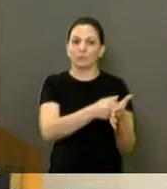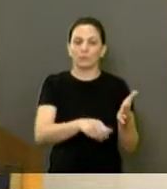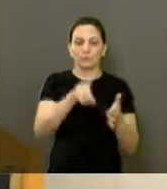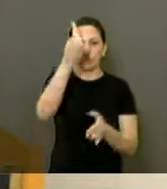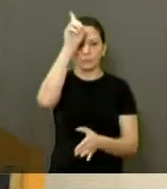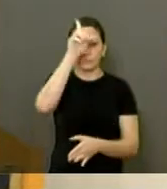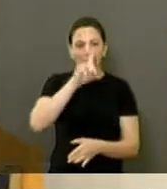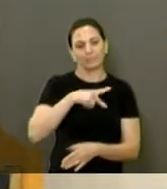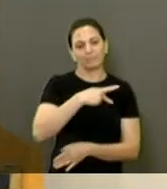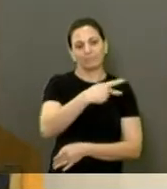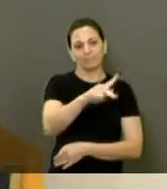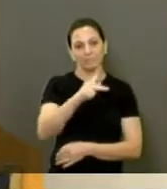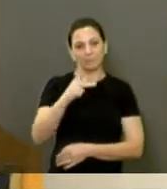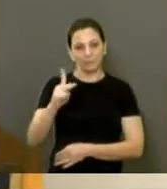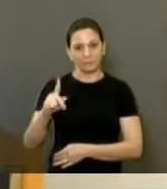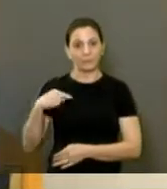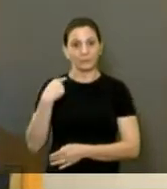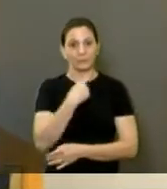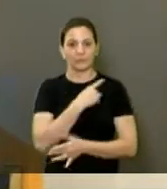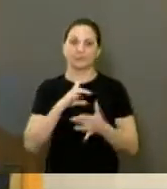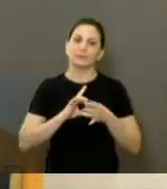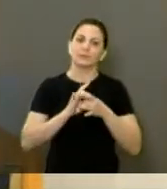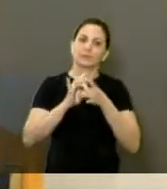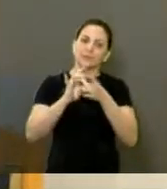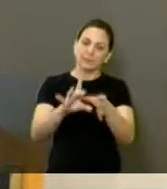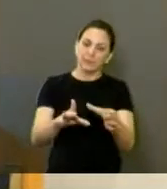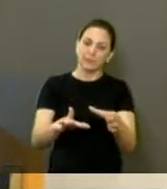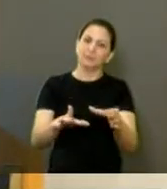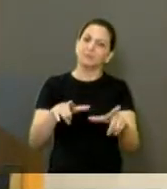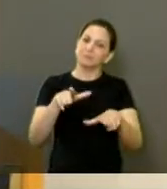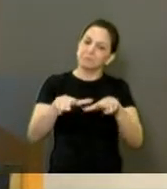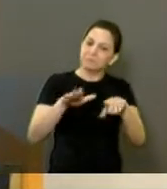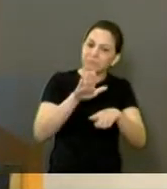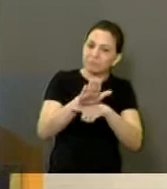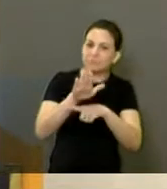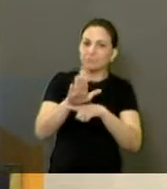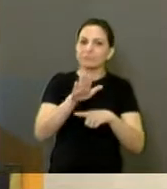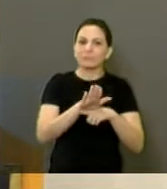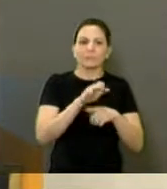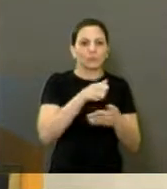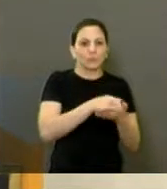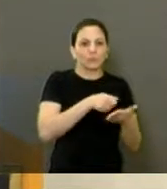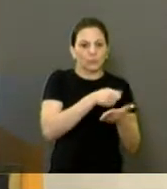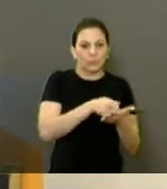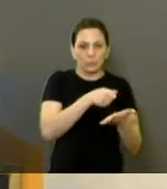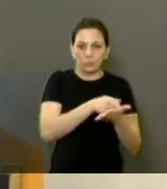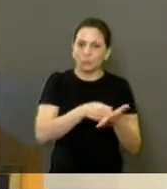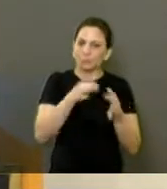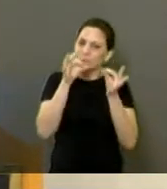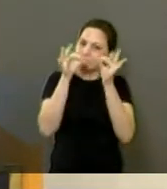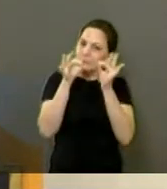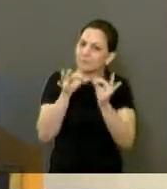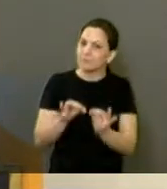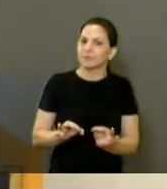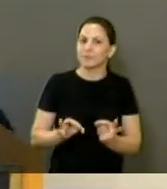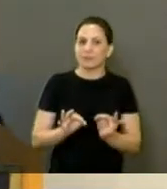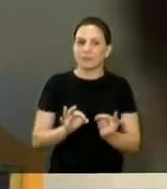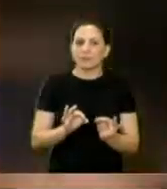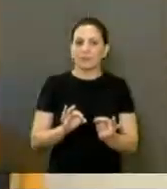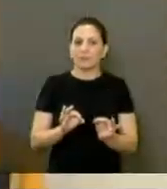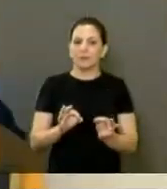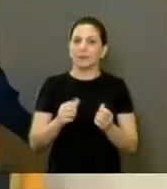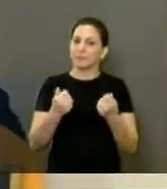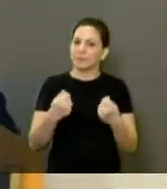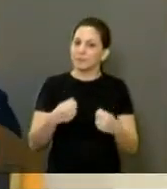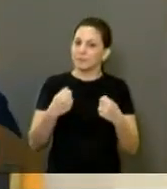direitos. Nós estamos à disposição de vocês, porque essa é uma luta mais justa que